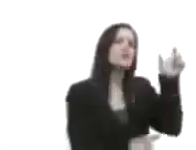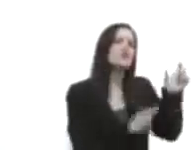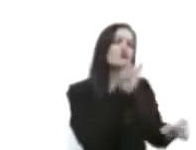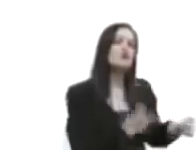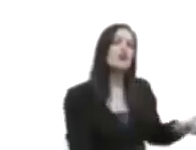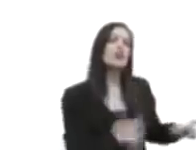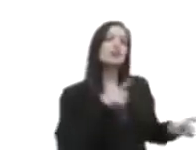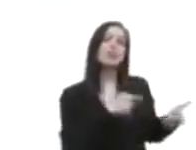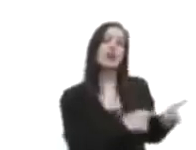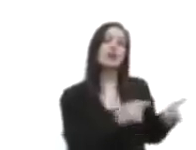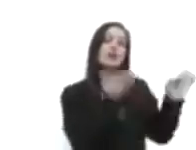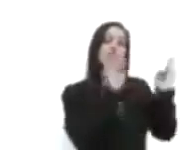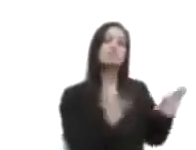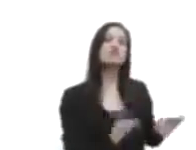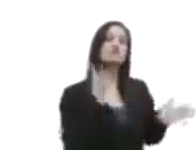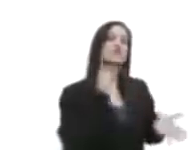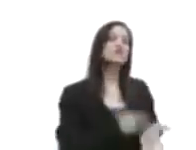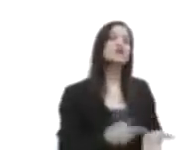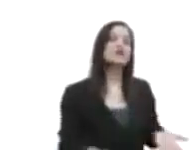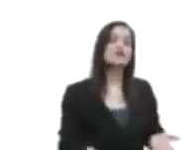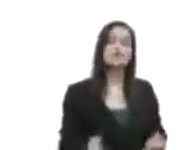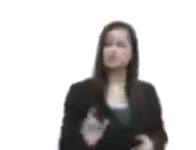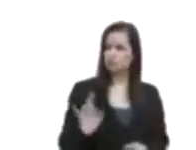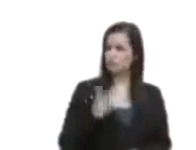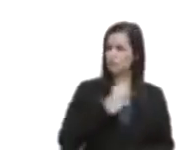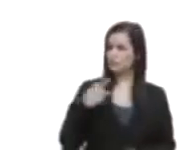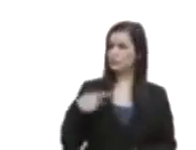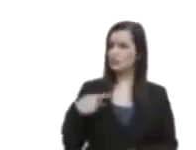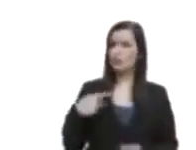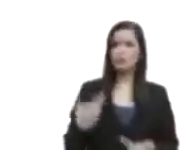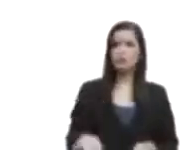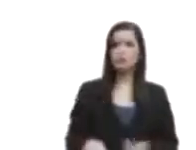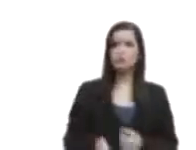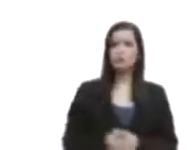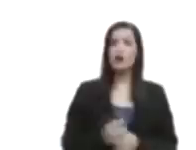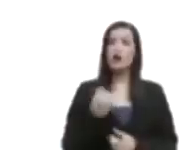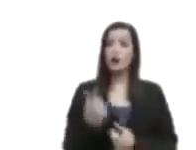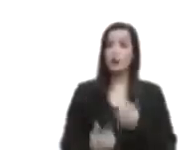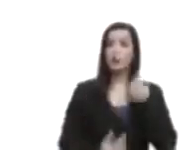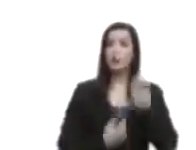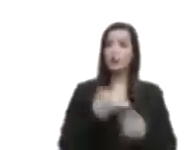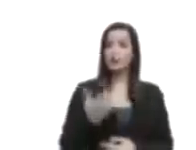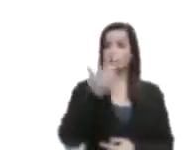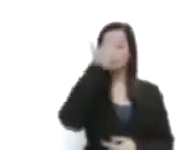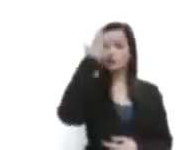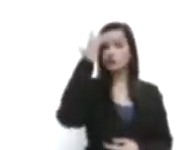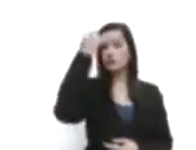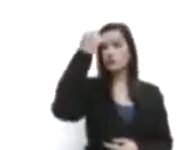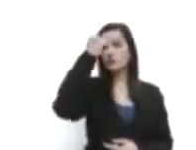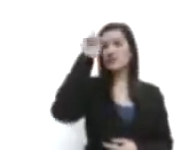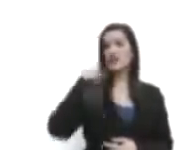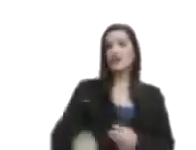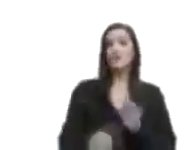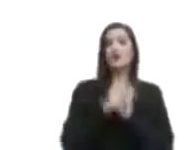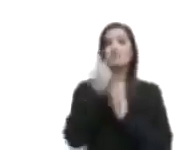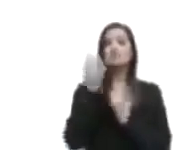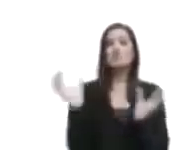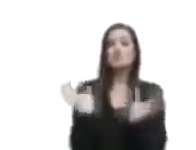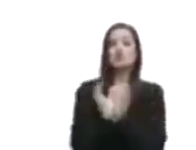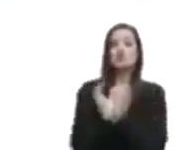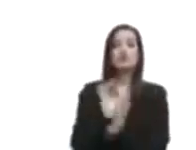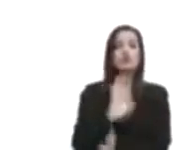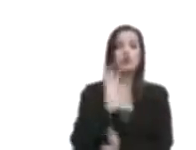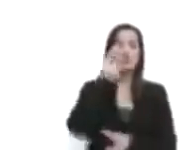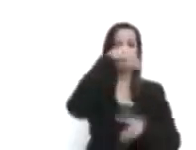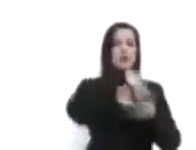só os pastores? Algumas pessoas pensam que são qualidades de um grupo distinto